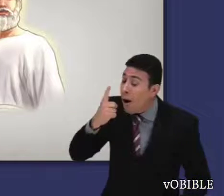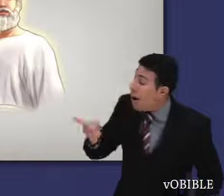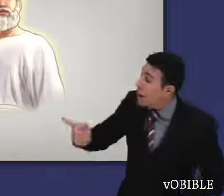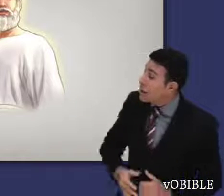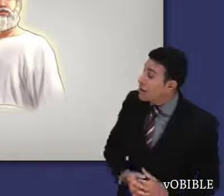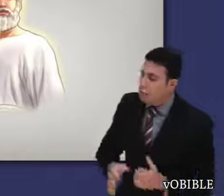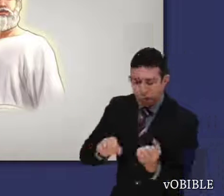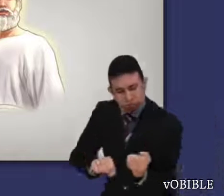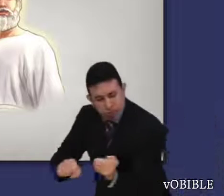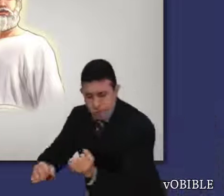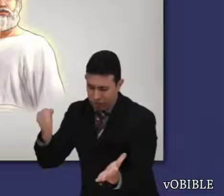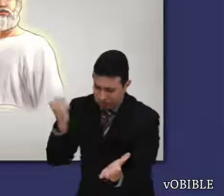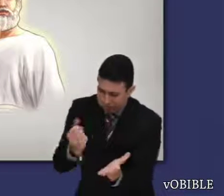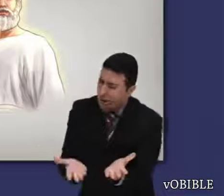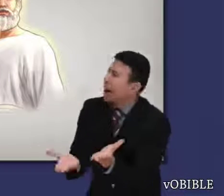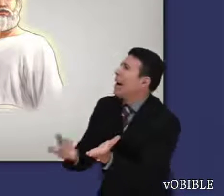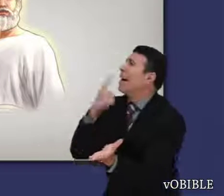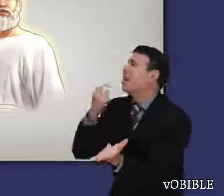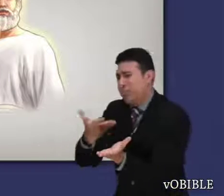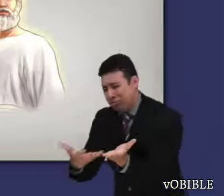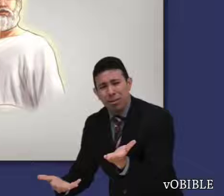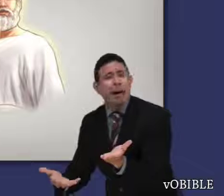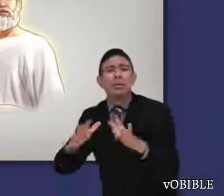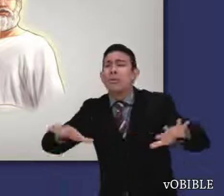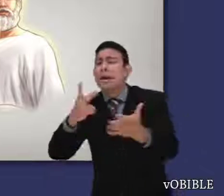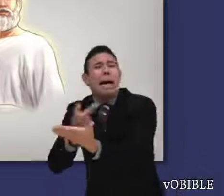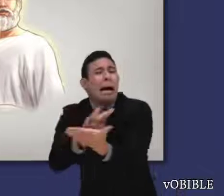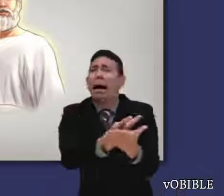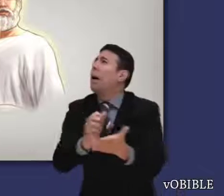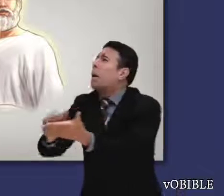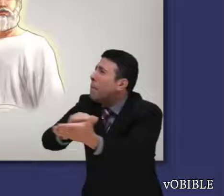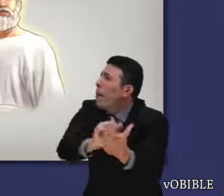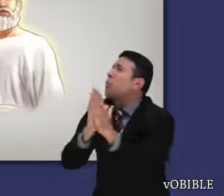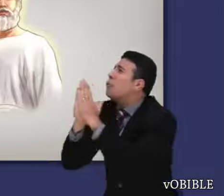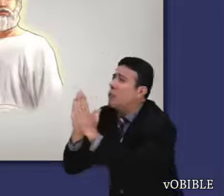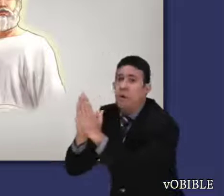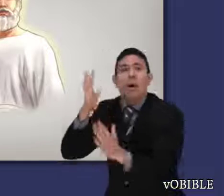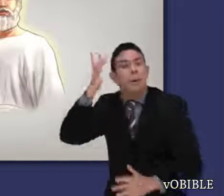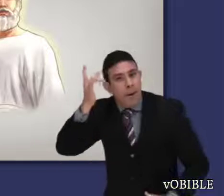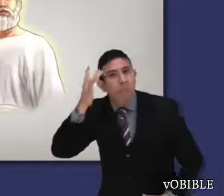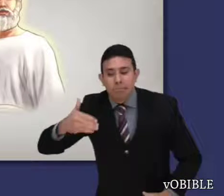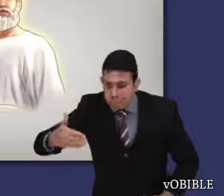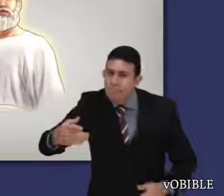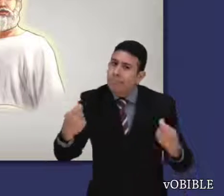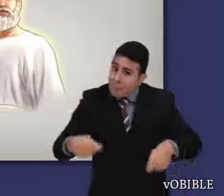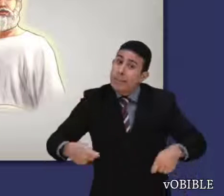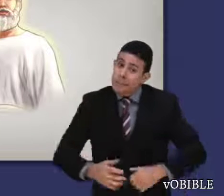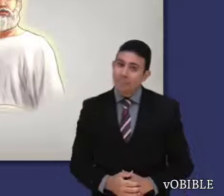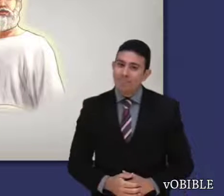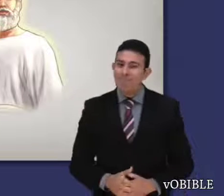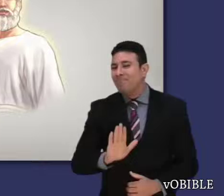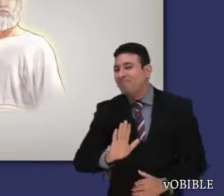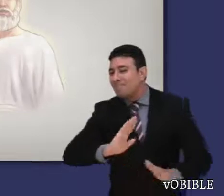judeus tinham que oferecer sacrifícios todos os dias pelos pecados do povo. E os sacrifícios que eles faziam eram de animais, que tinham